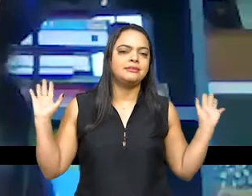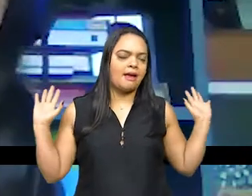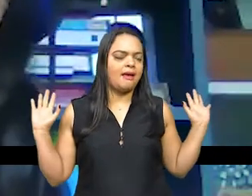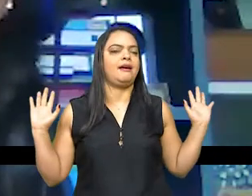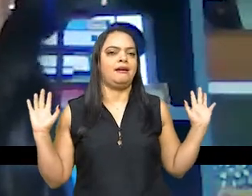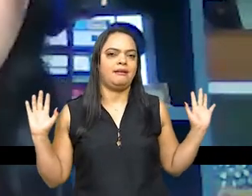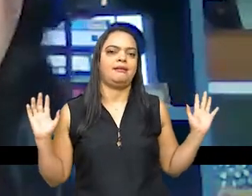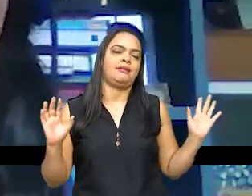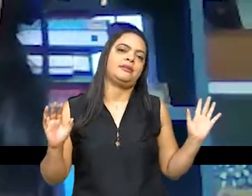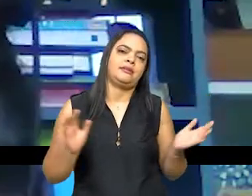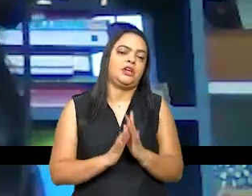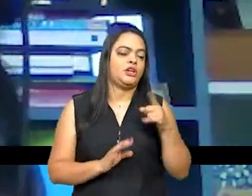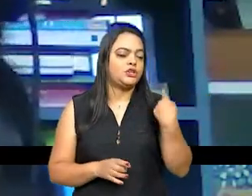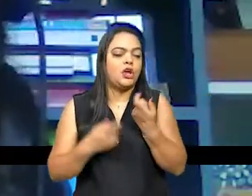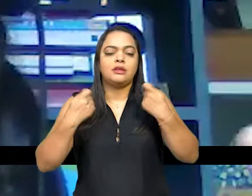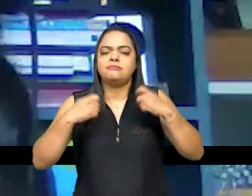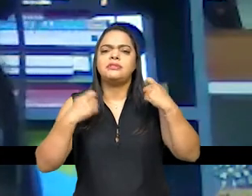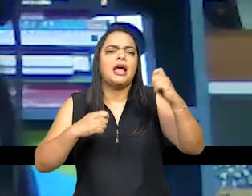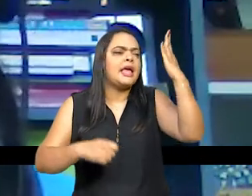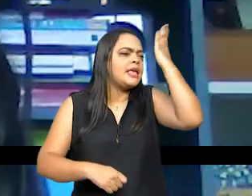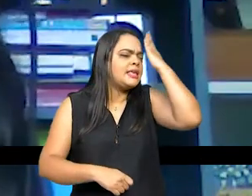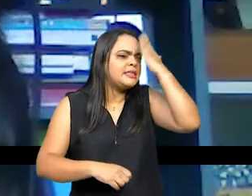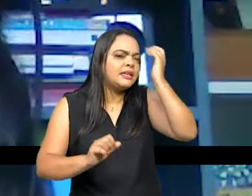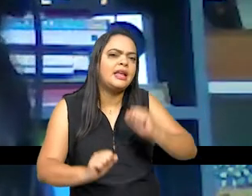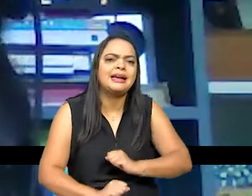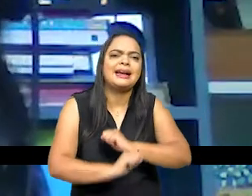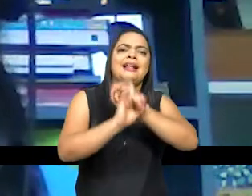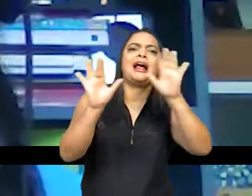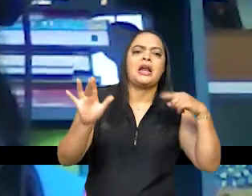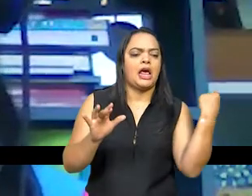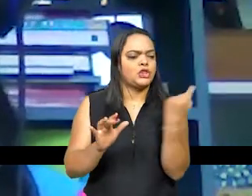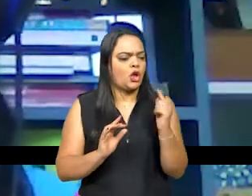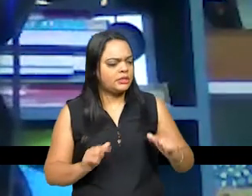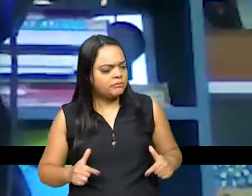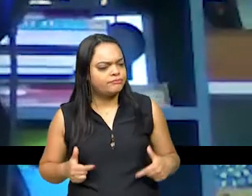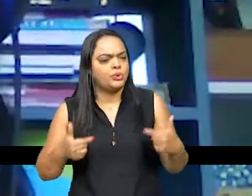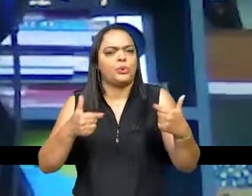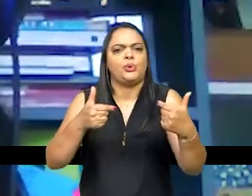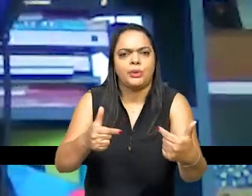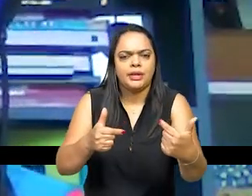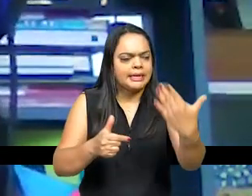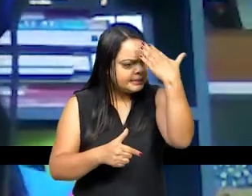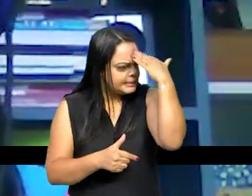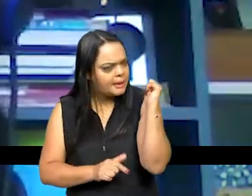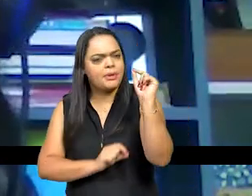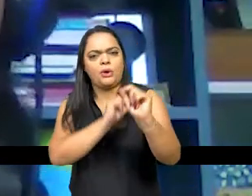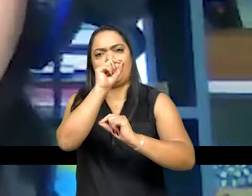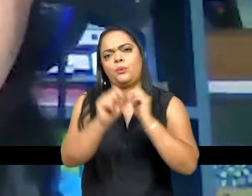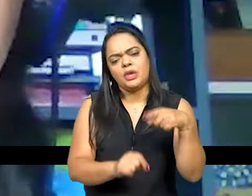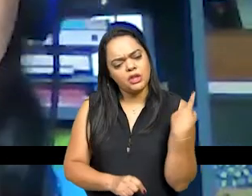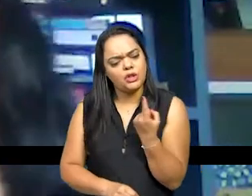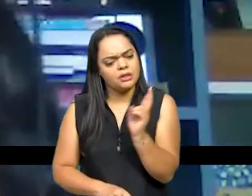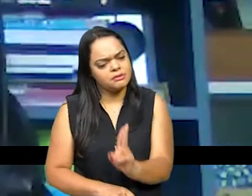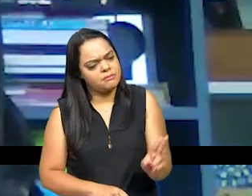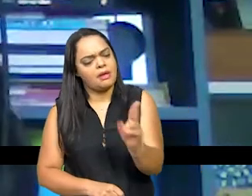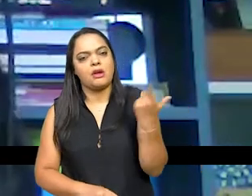olhar, e eu acho que, assim, delinear os nossas frentes de batalha e ver quais são os instrumentos essenciais para a gente poder ir